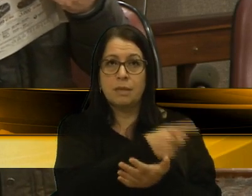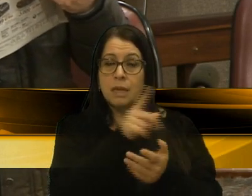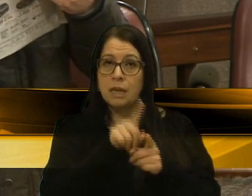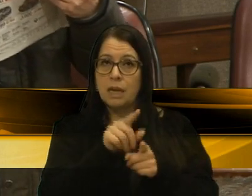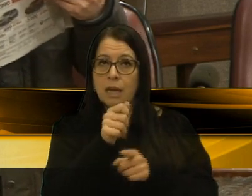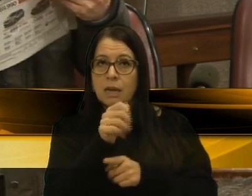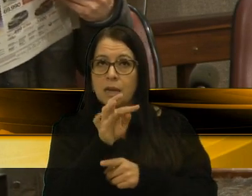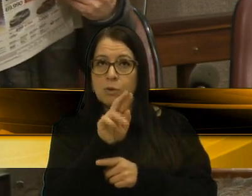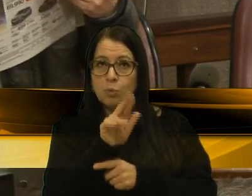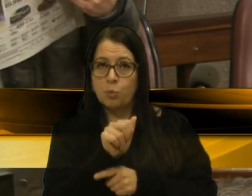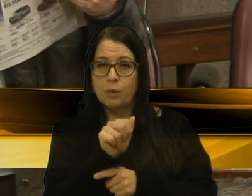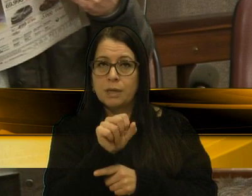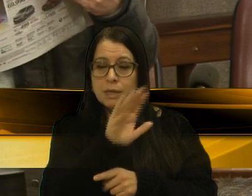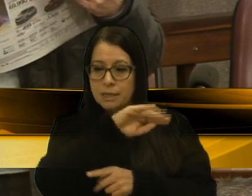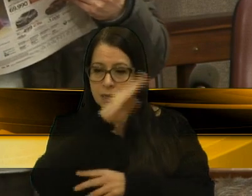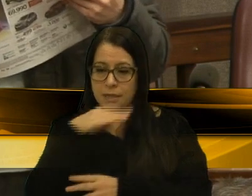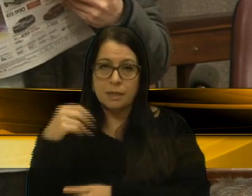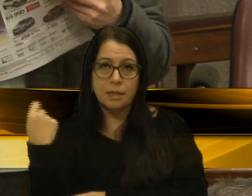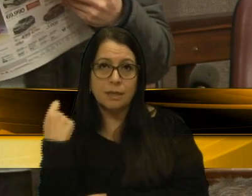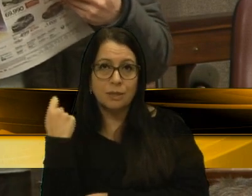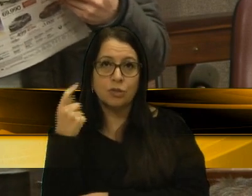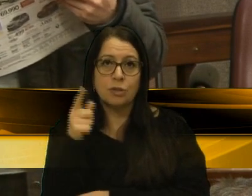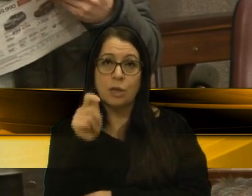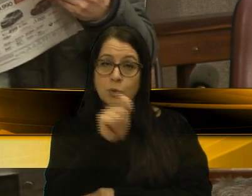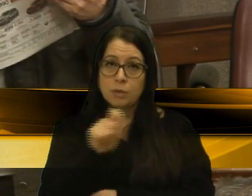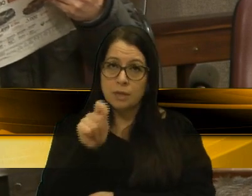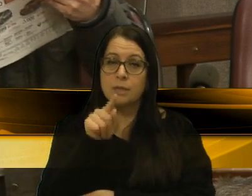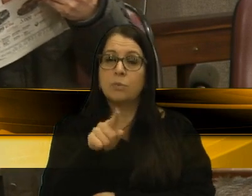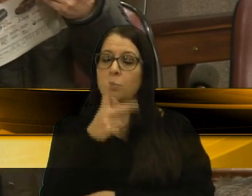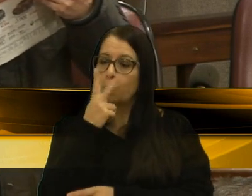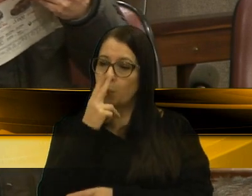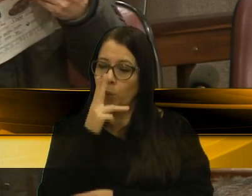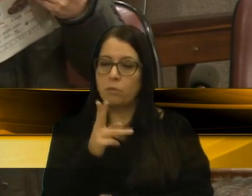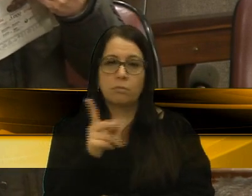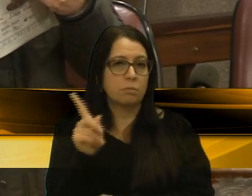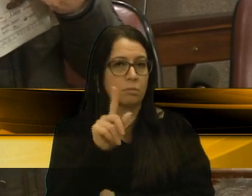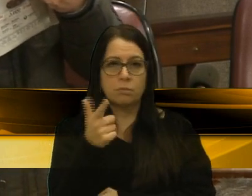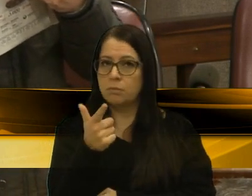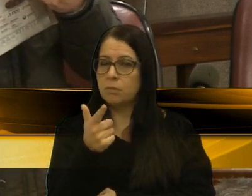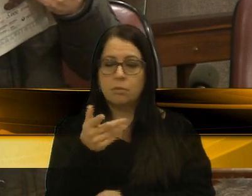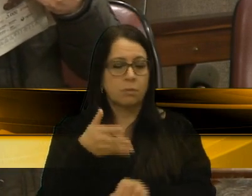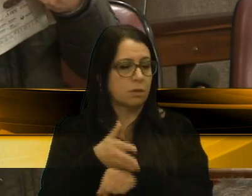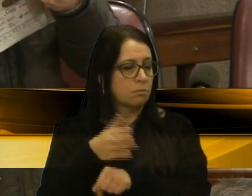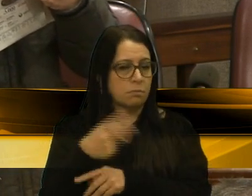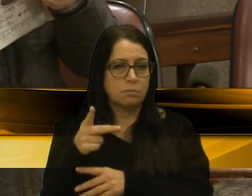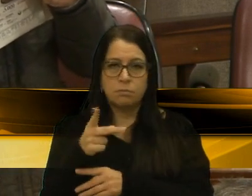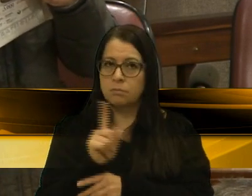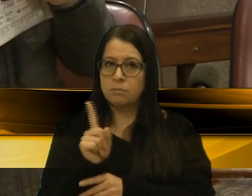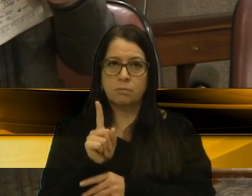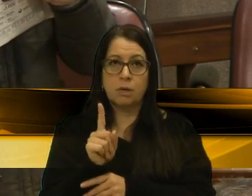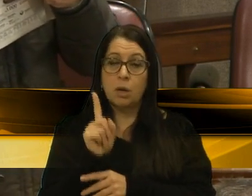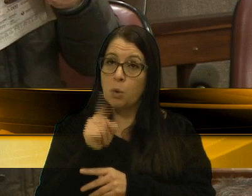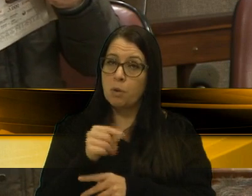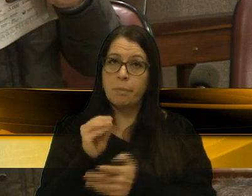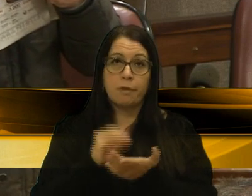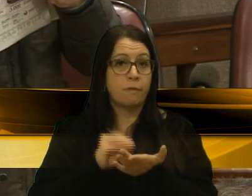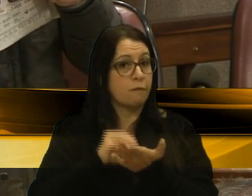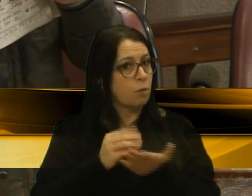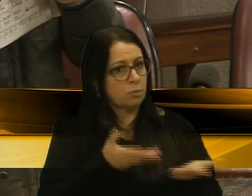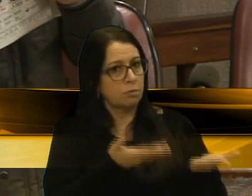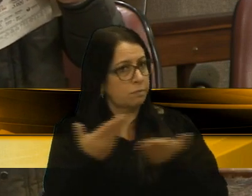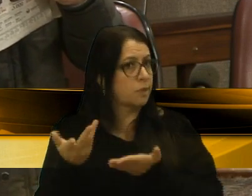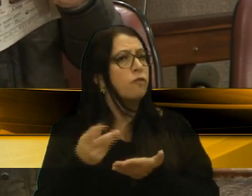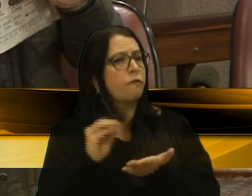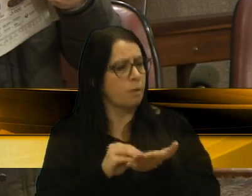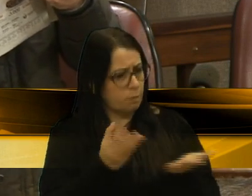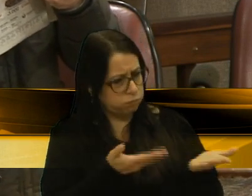Serra, Associação de Turismo da Serra Nordeste, a mesma coisa. Não tem participação deles. Mas não é por falta de convite.